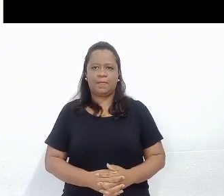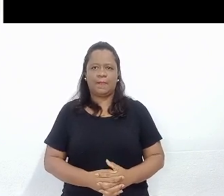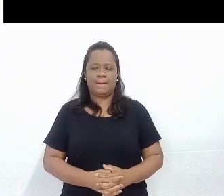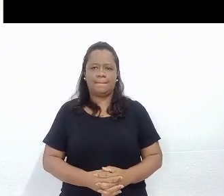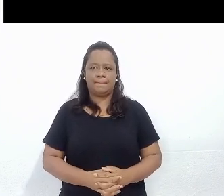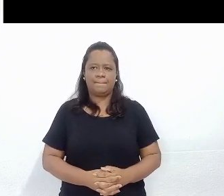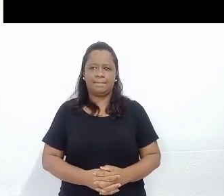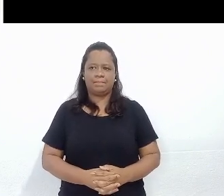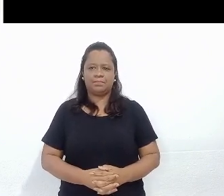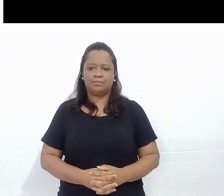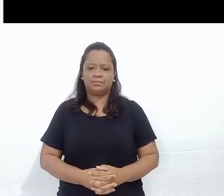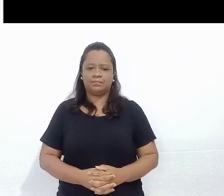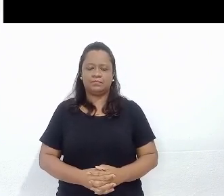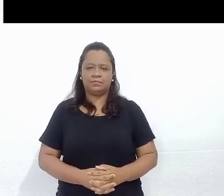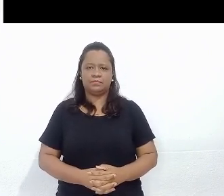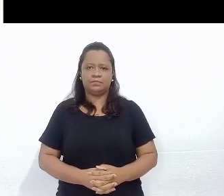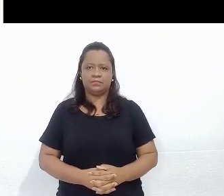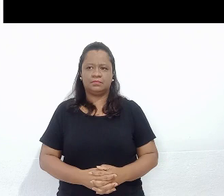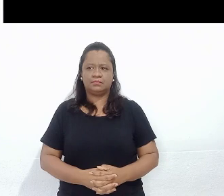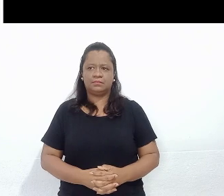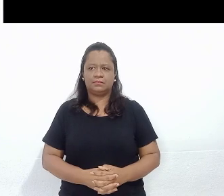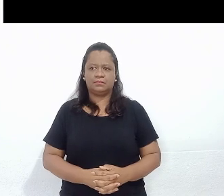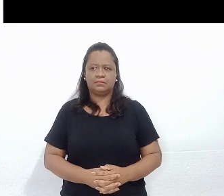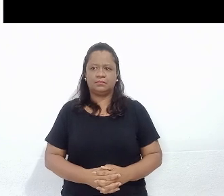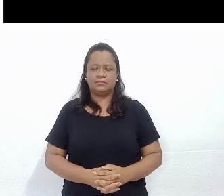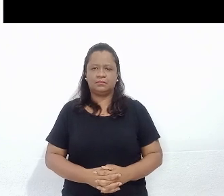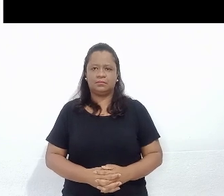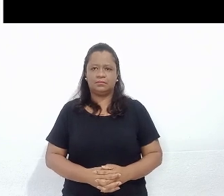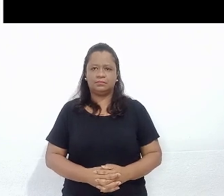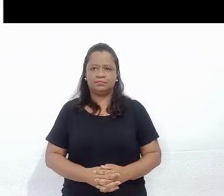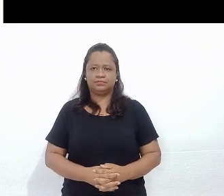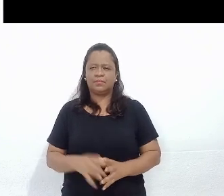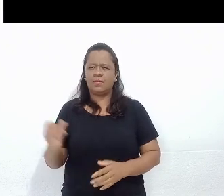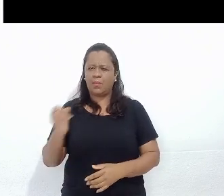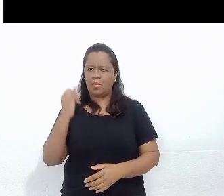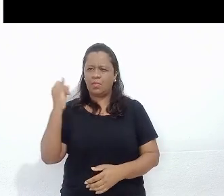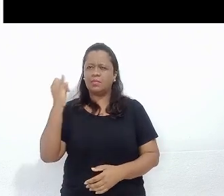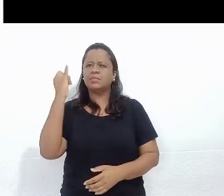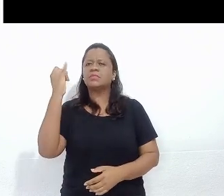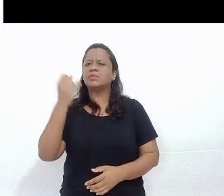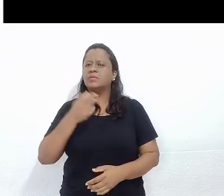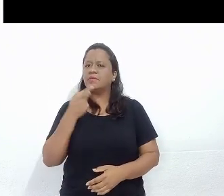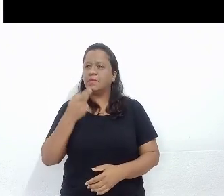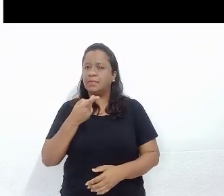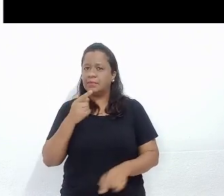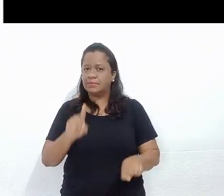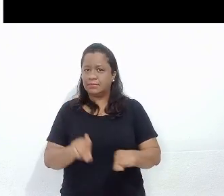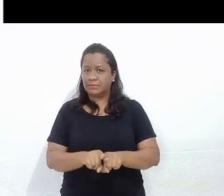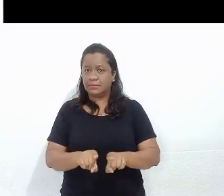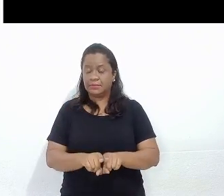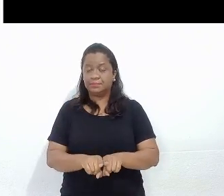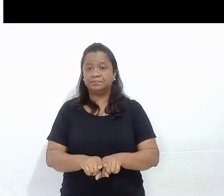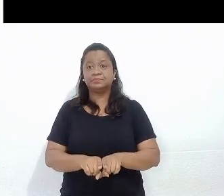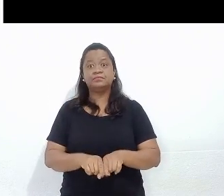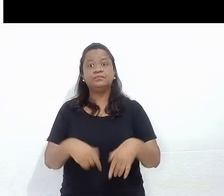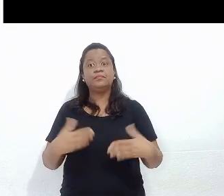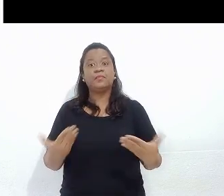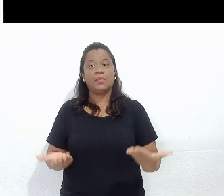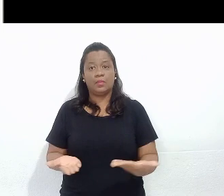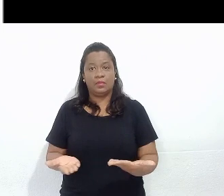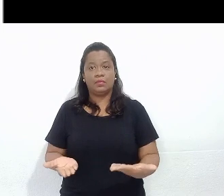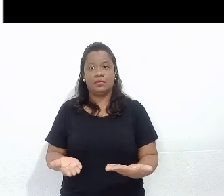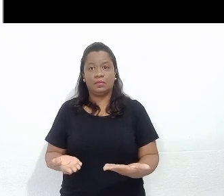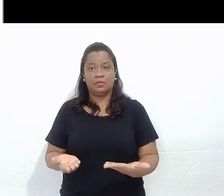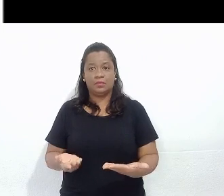Então, uma coisa que é importante a gente falar também, que é assim, hoje em dia, deixa eu só